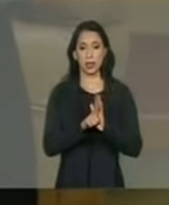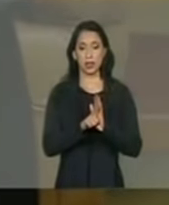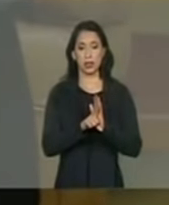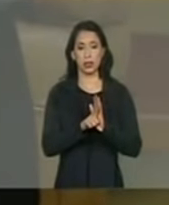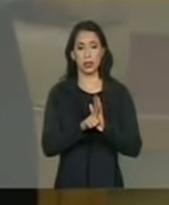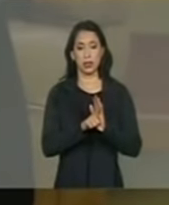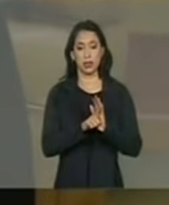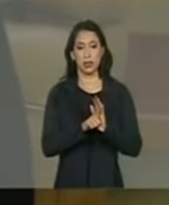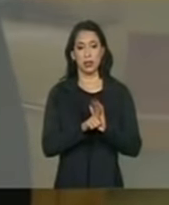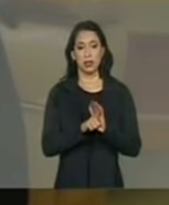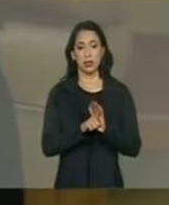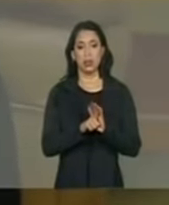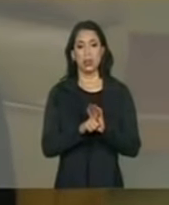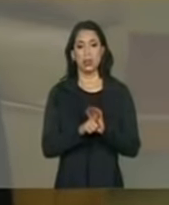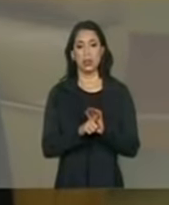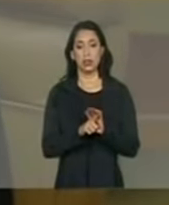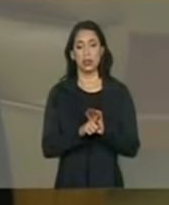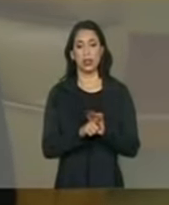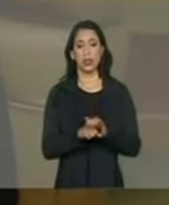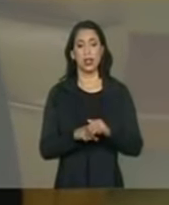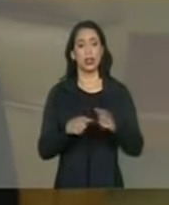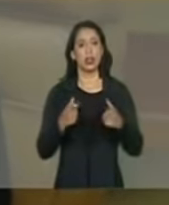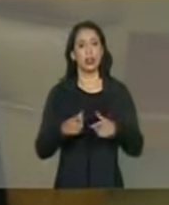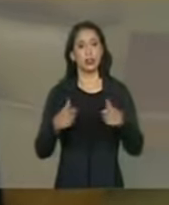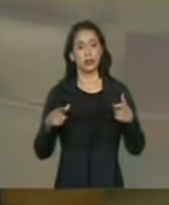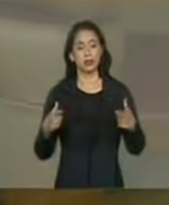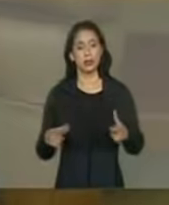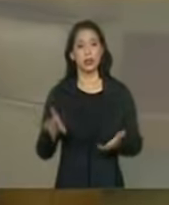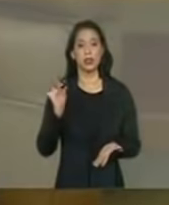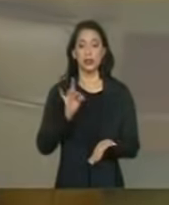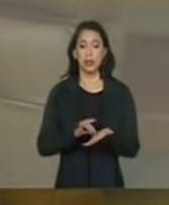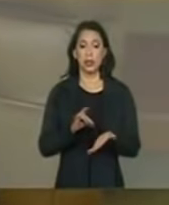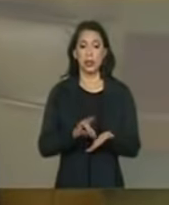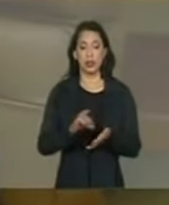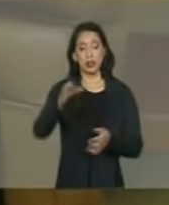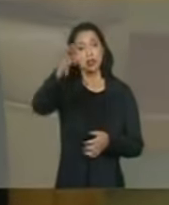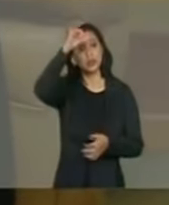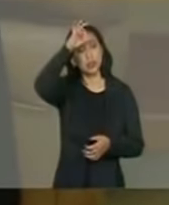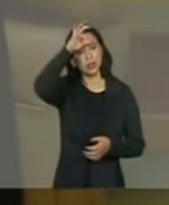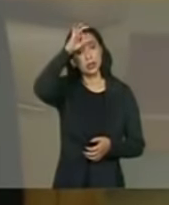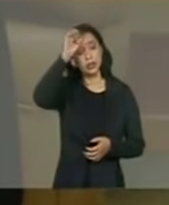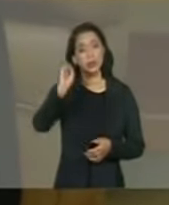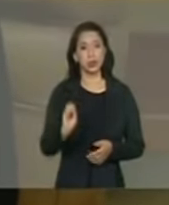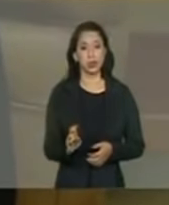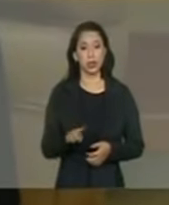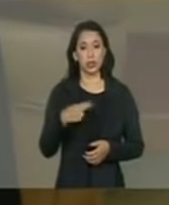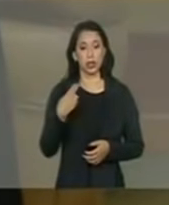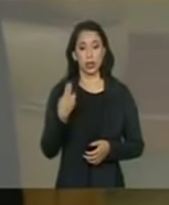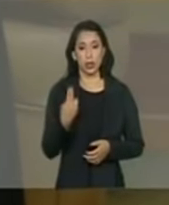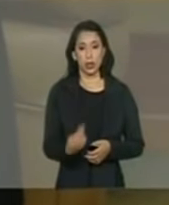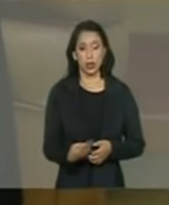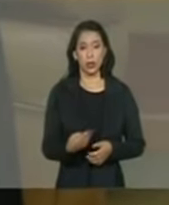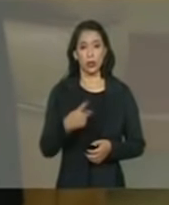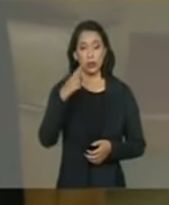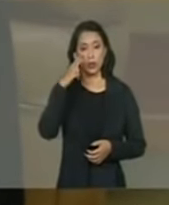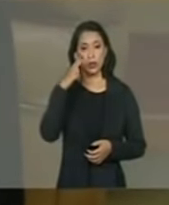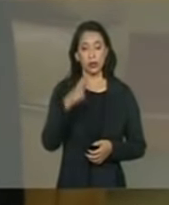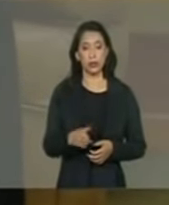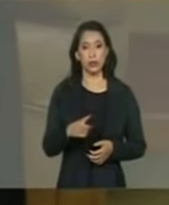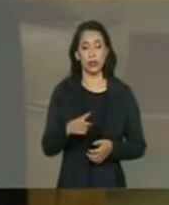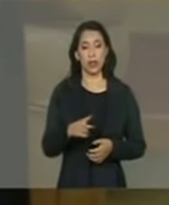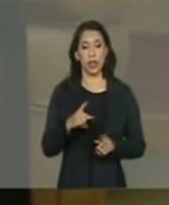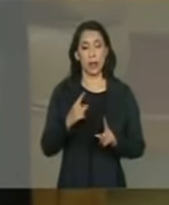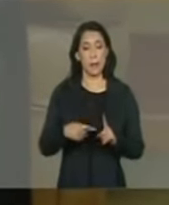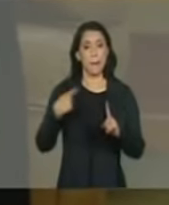definição da extensão e da eficácia da presunção de inocência ou estabelecer se um plus